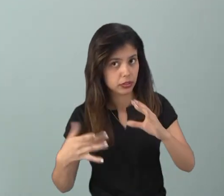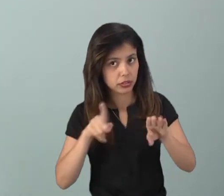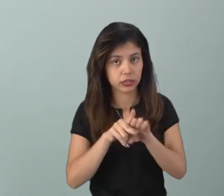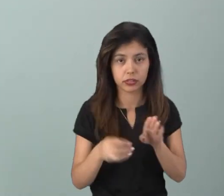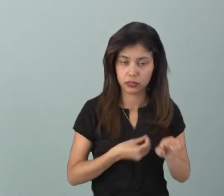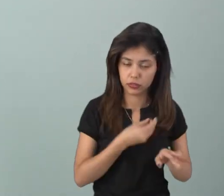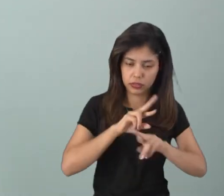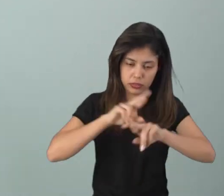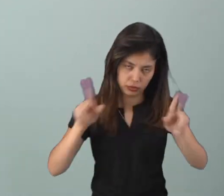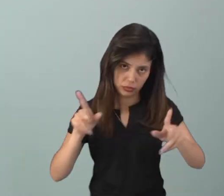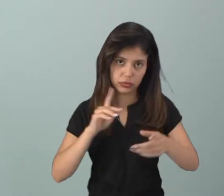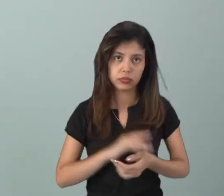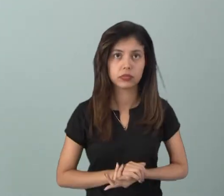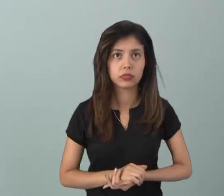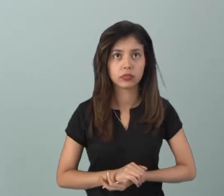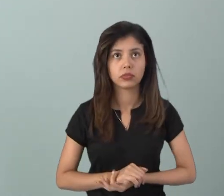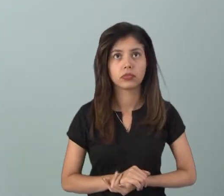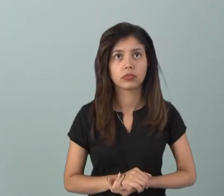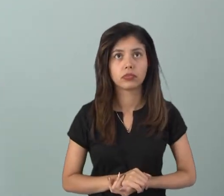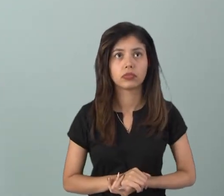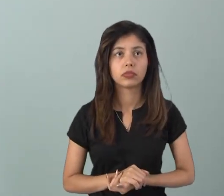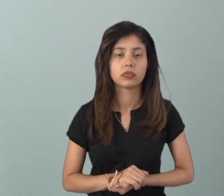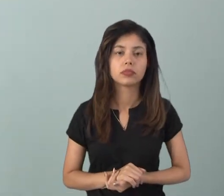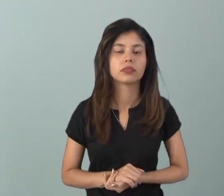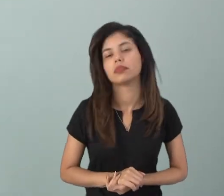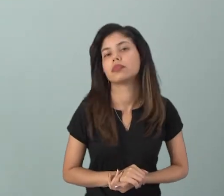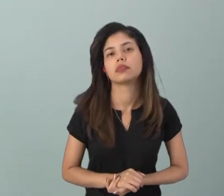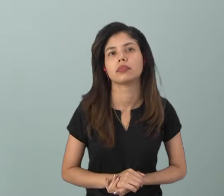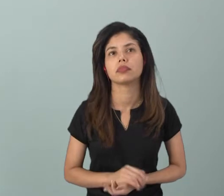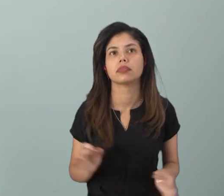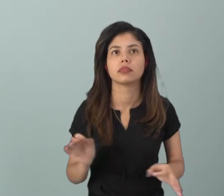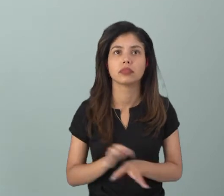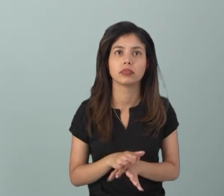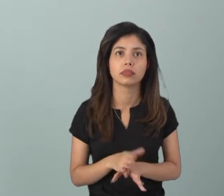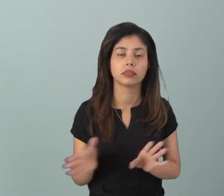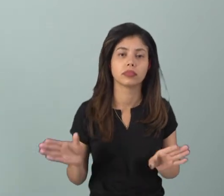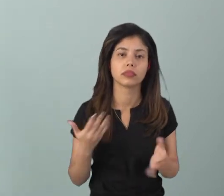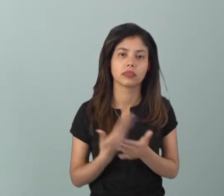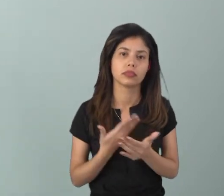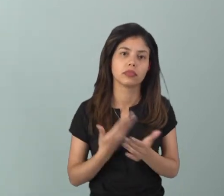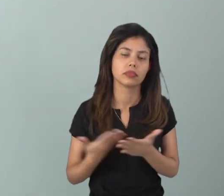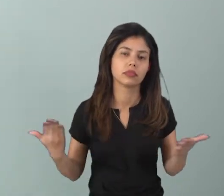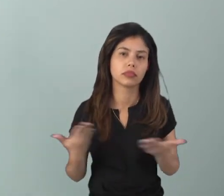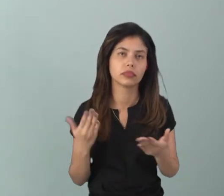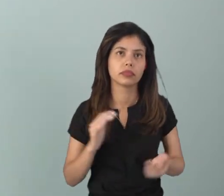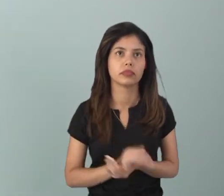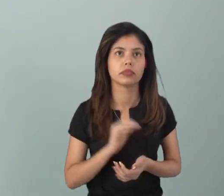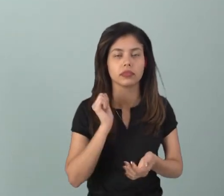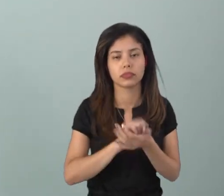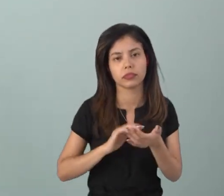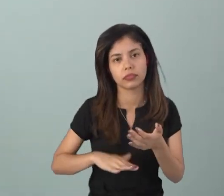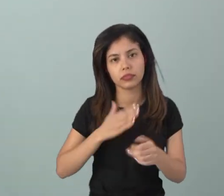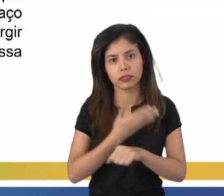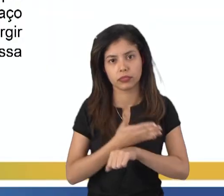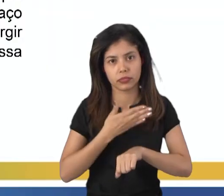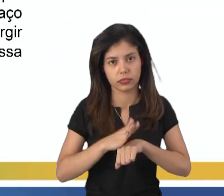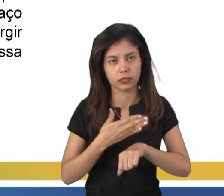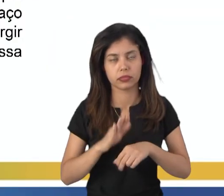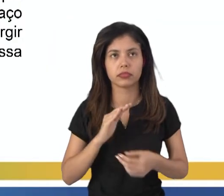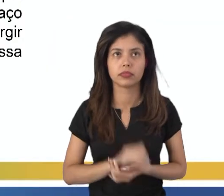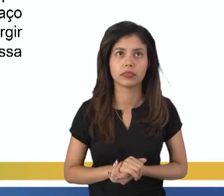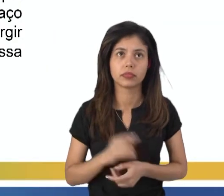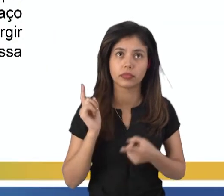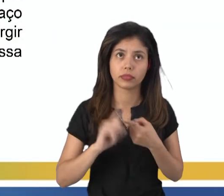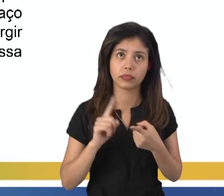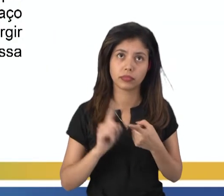ambientes completamente diferentes. E, para a gente completar a nossa aula de hoje, nós temos o nosso exercitando.